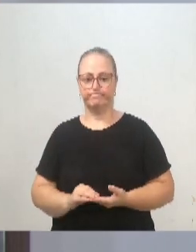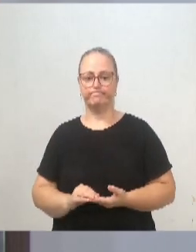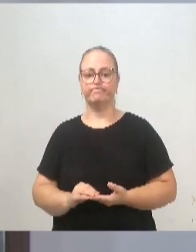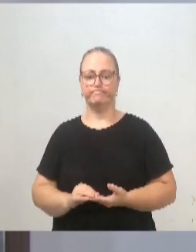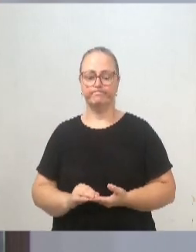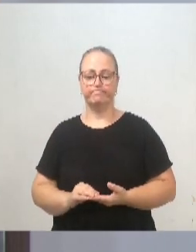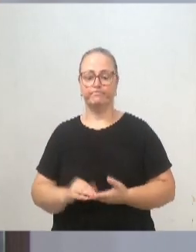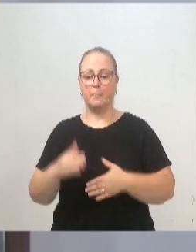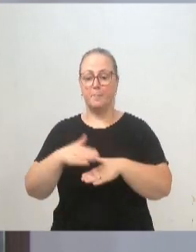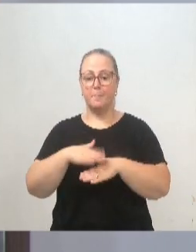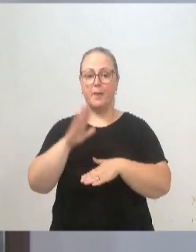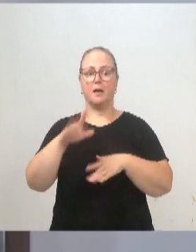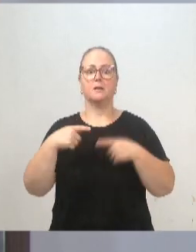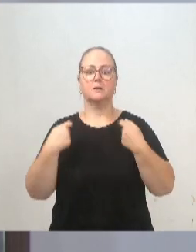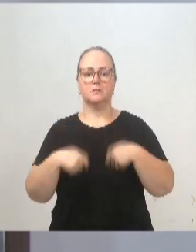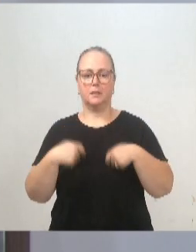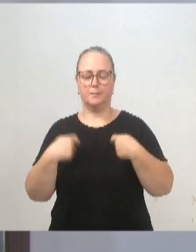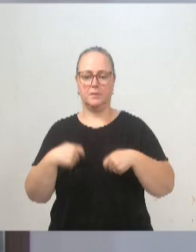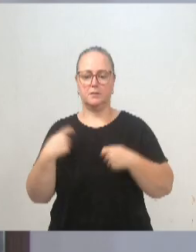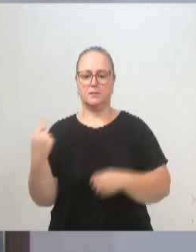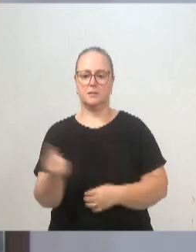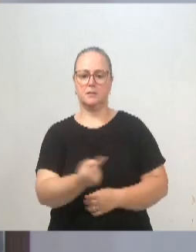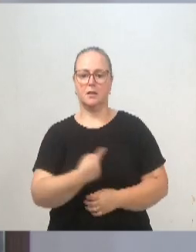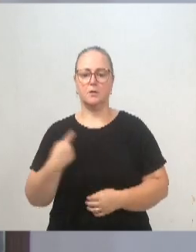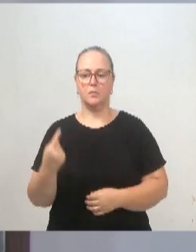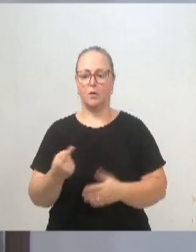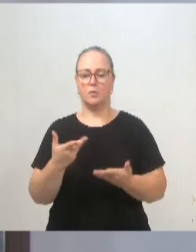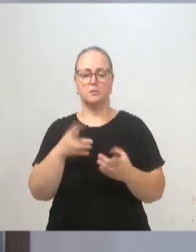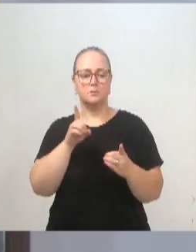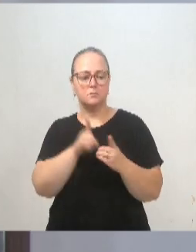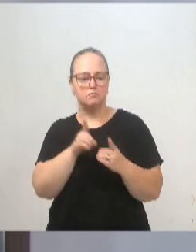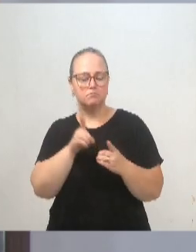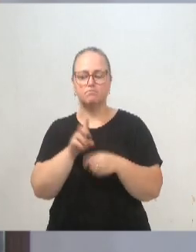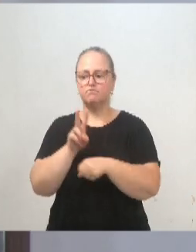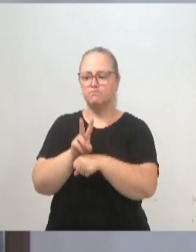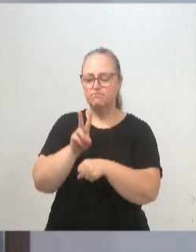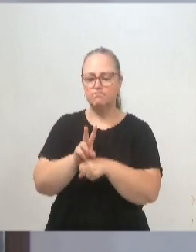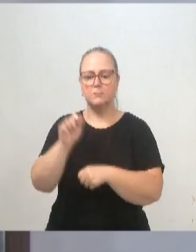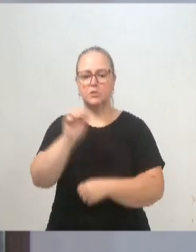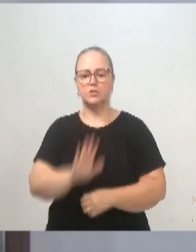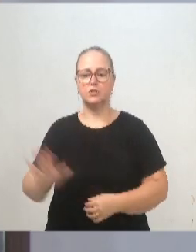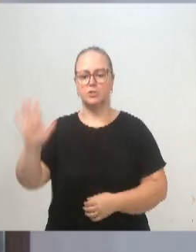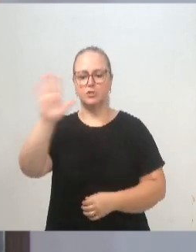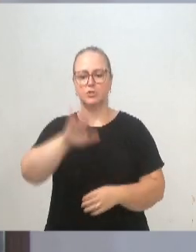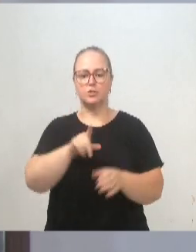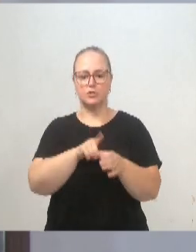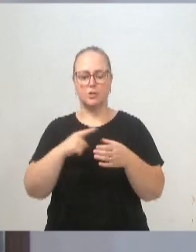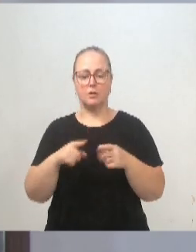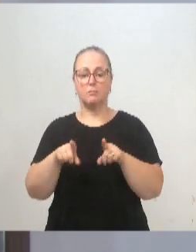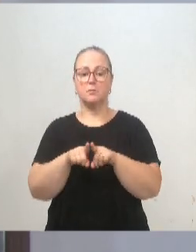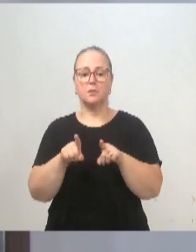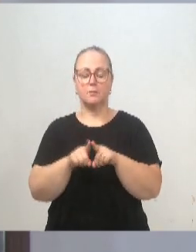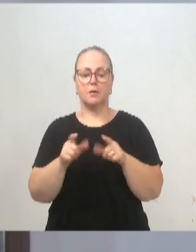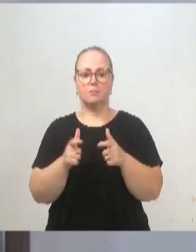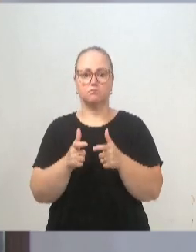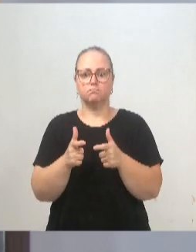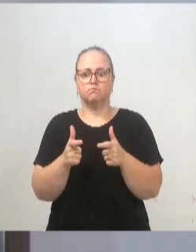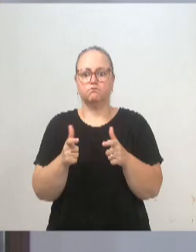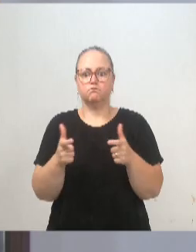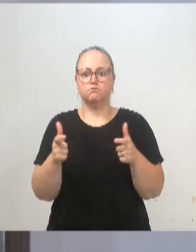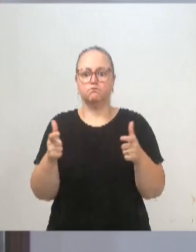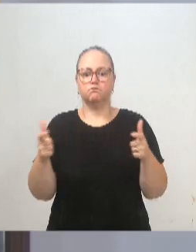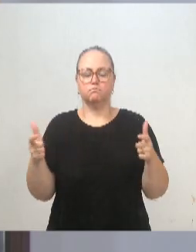da necessidade de que nós estejamos atendendo a cidade como um todo, o ritmo do crescimento da receita, que